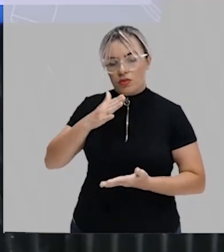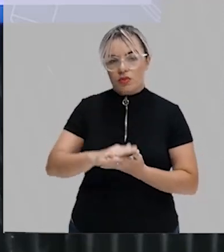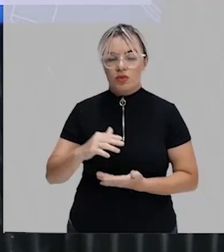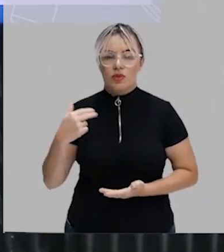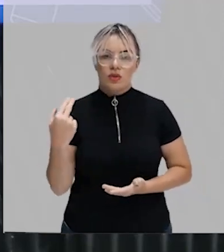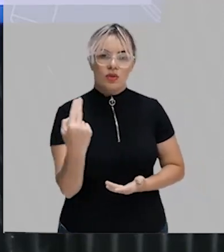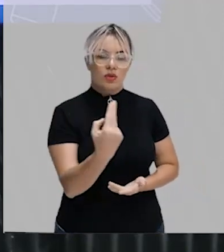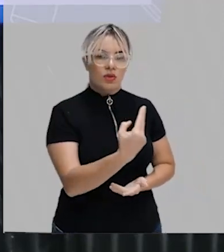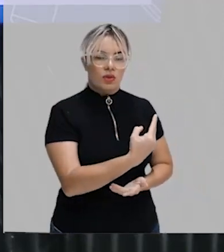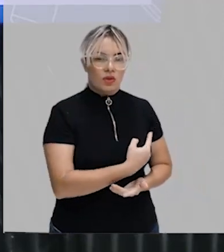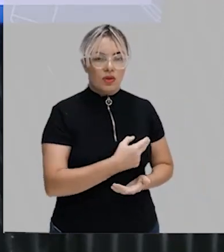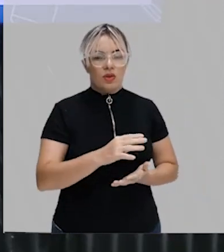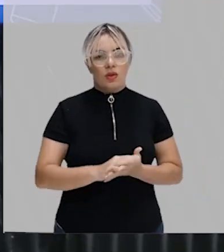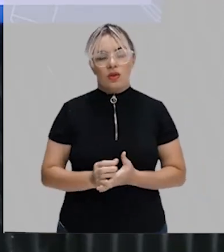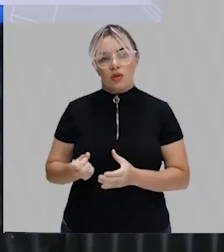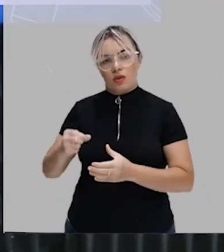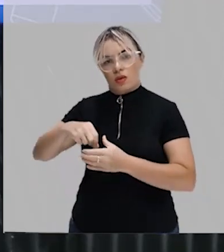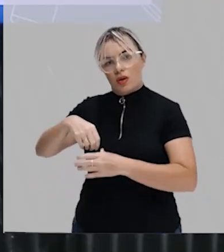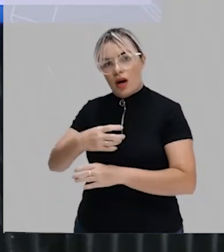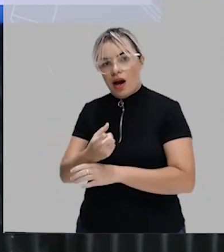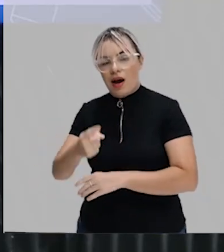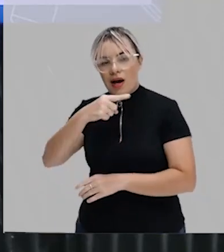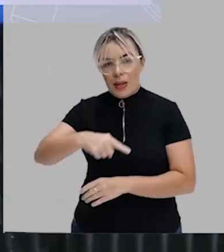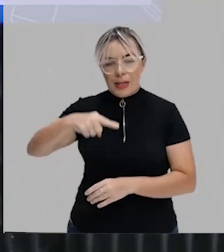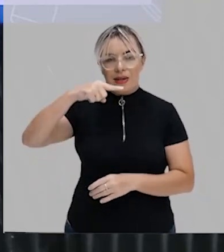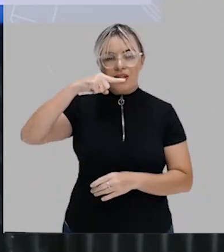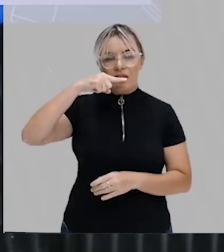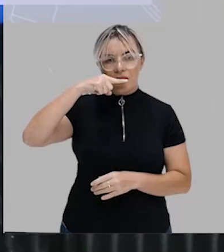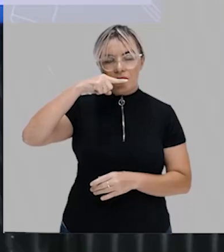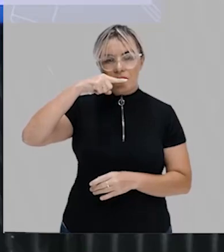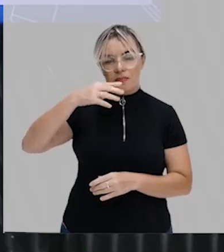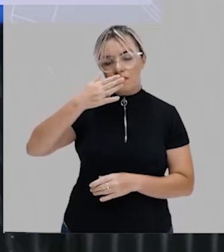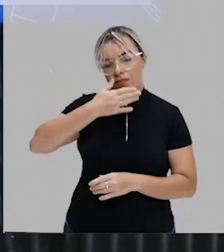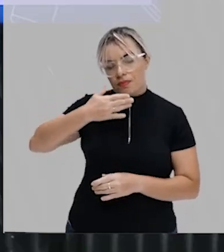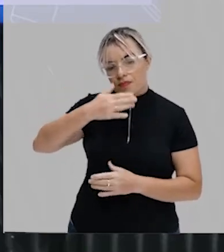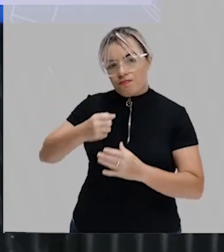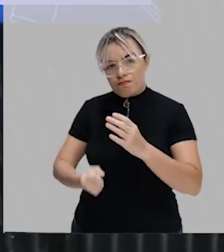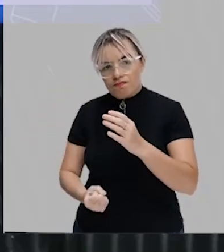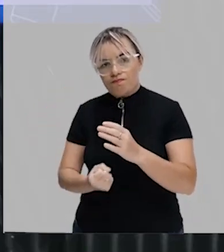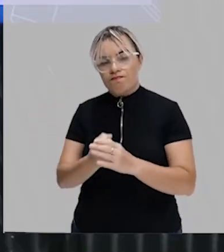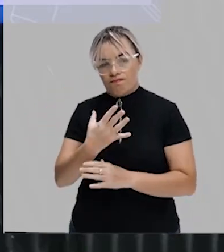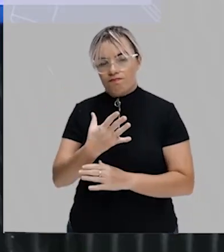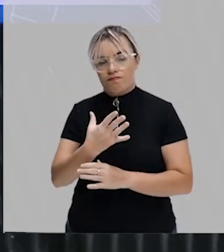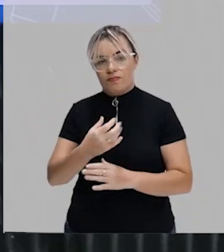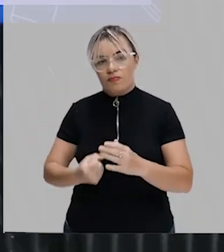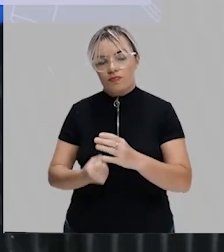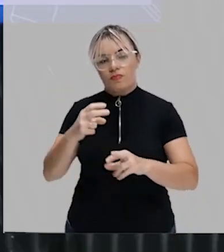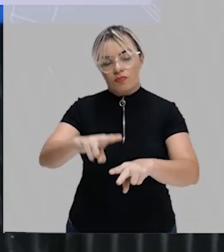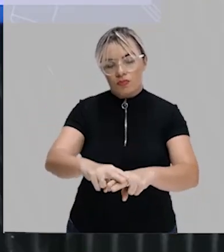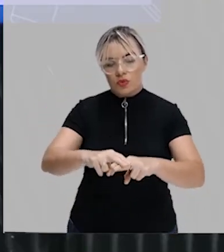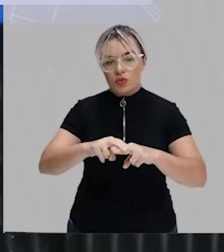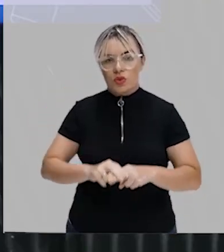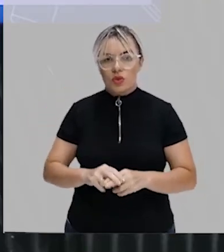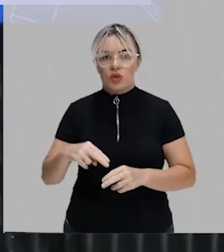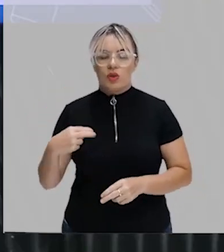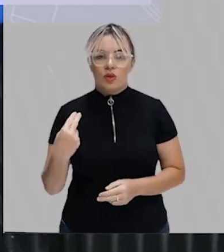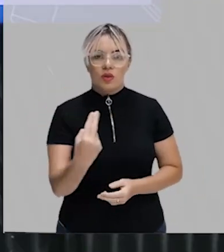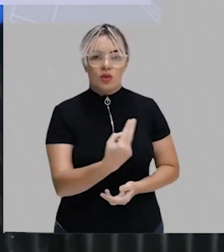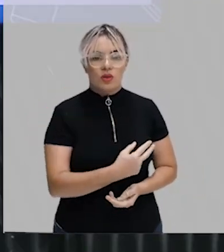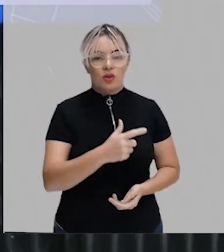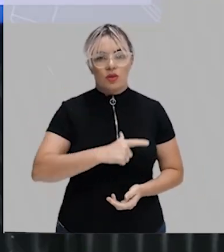Nós iremos cultivar a cana-de-açúcar, produzir esse açúcar. Por isso teremos uma estrutura